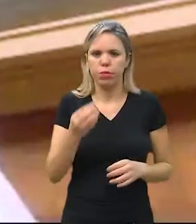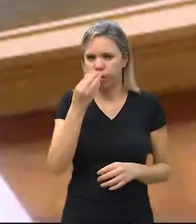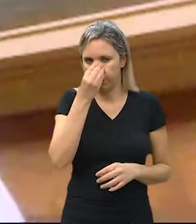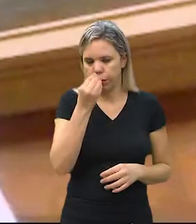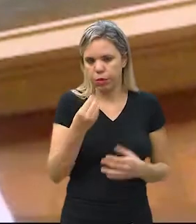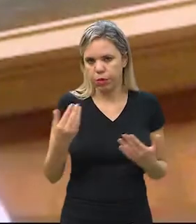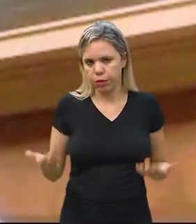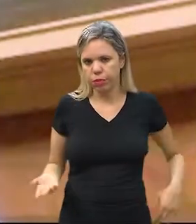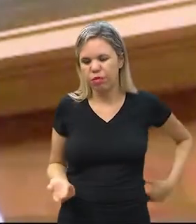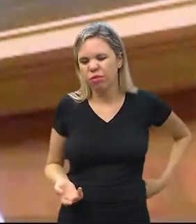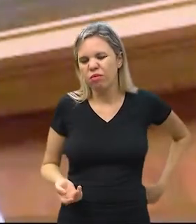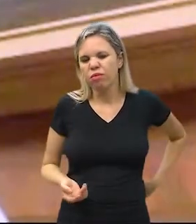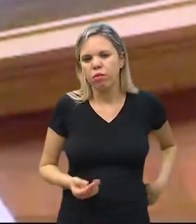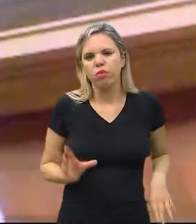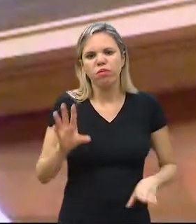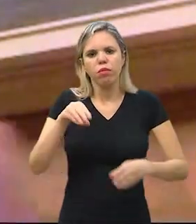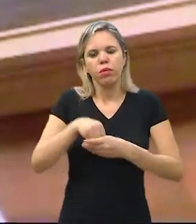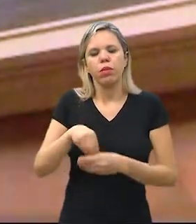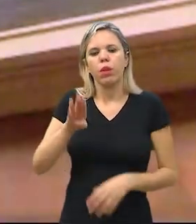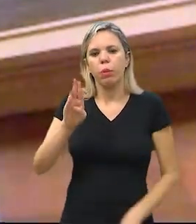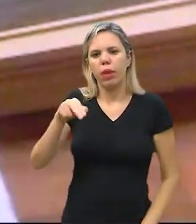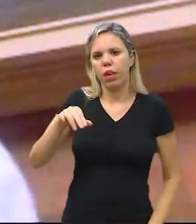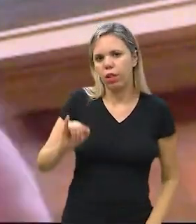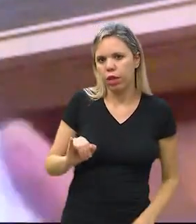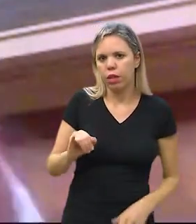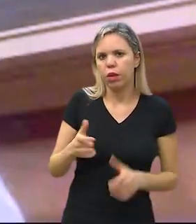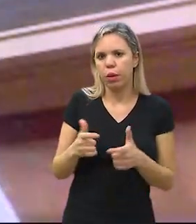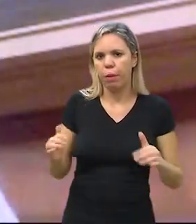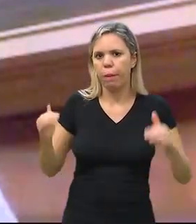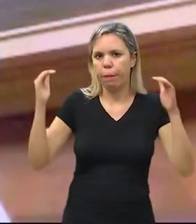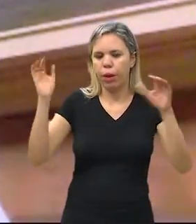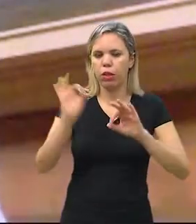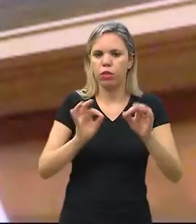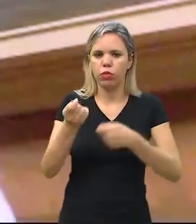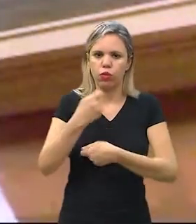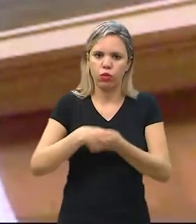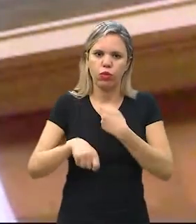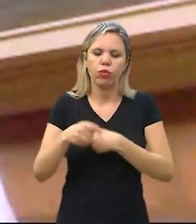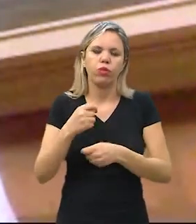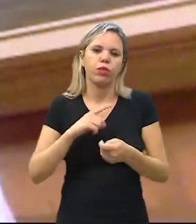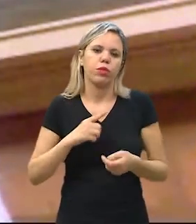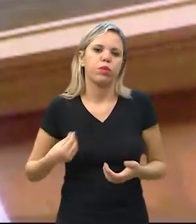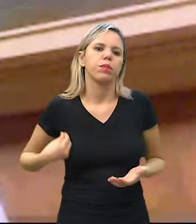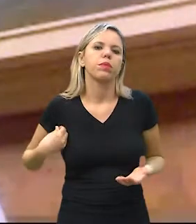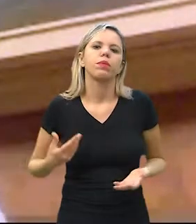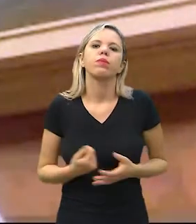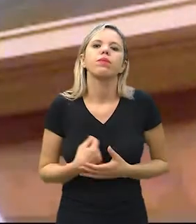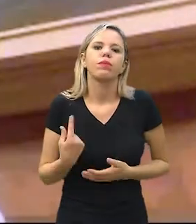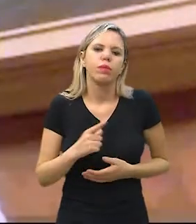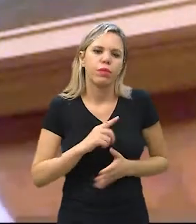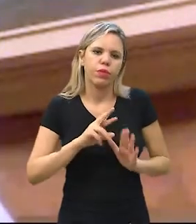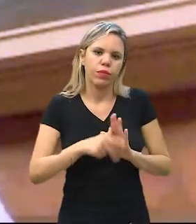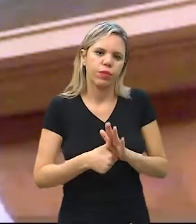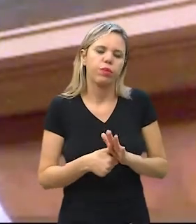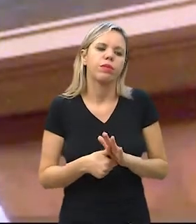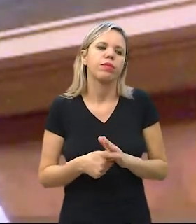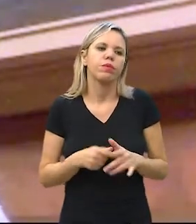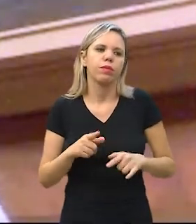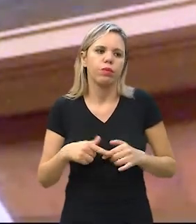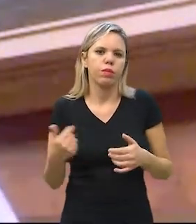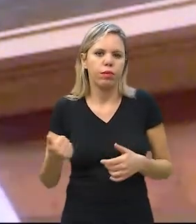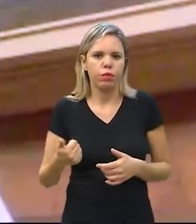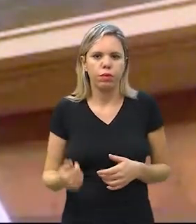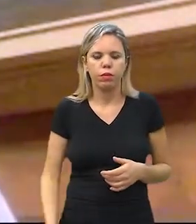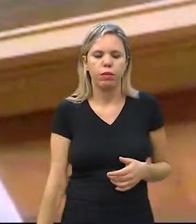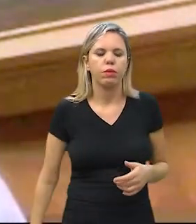empreendedor. Bom, dentro do BNI, que é a maior organização de negócios que existe, né, a gente tem várias